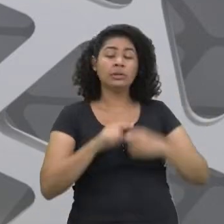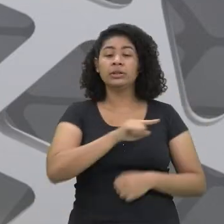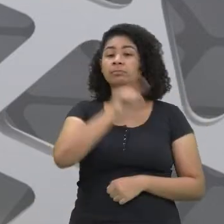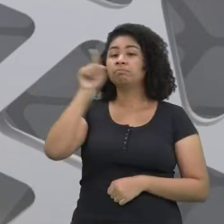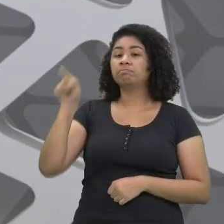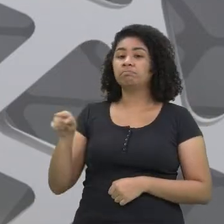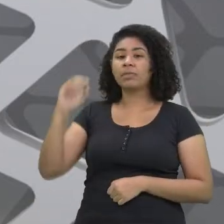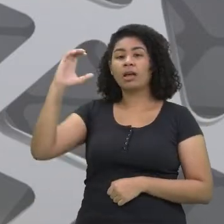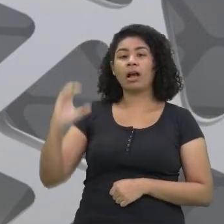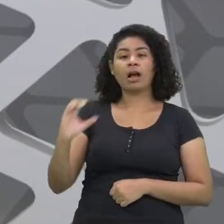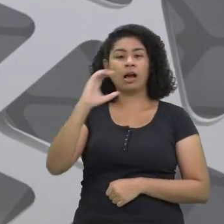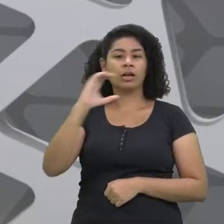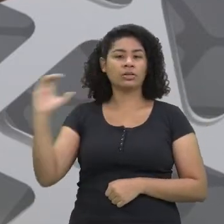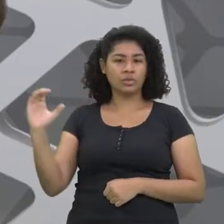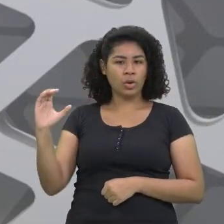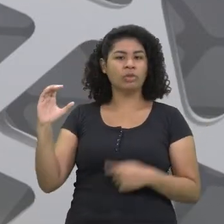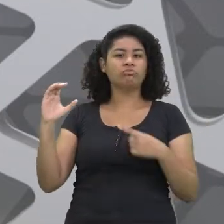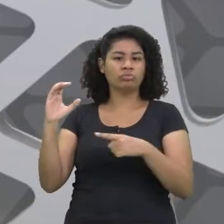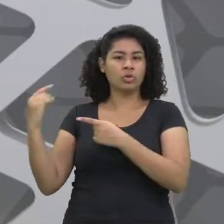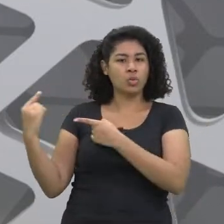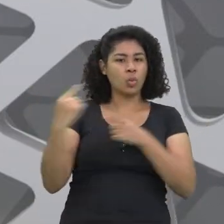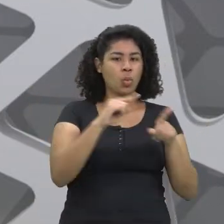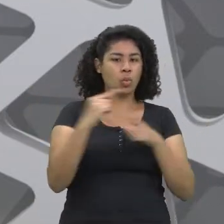temos a Igreja Católica com a chamada